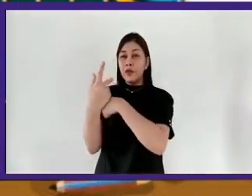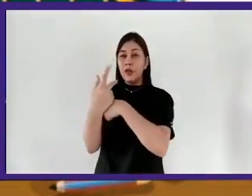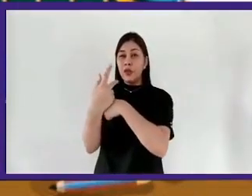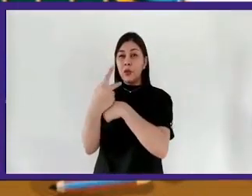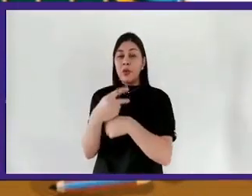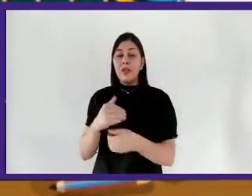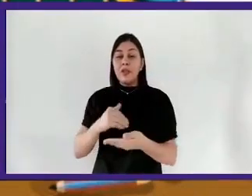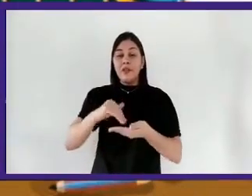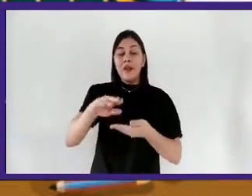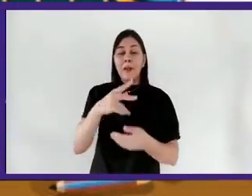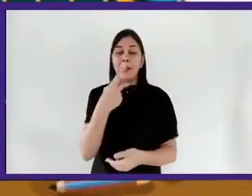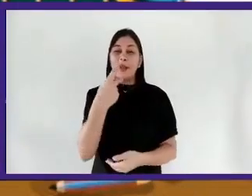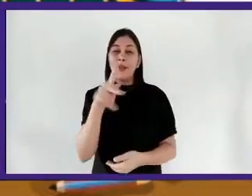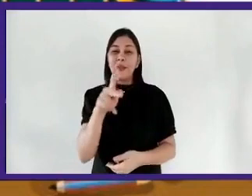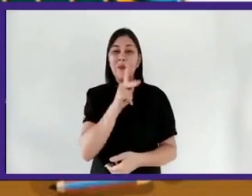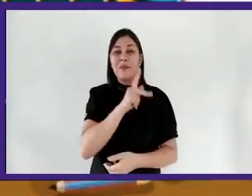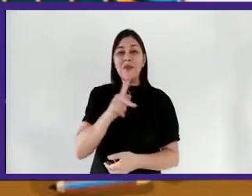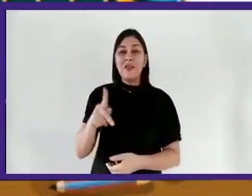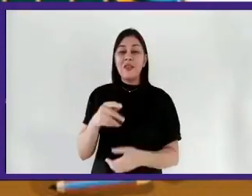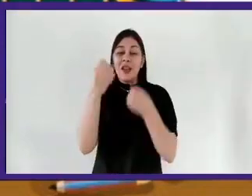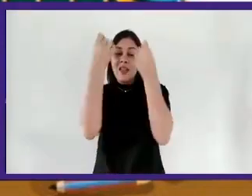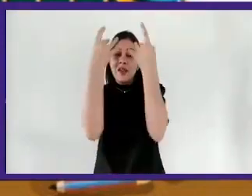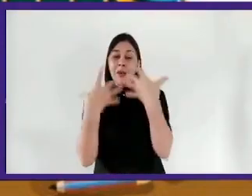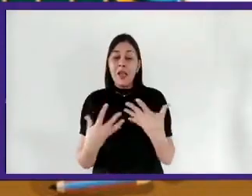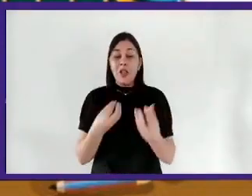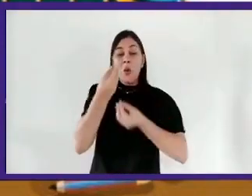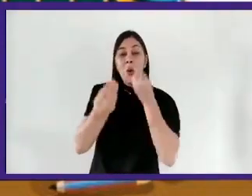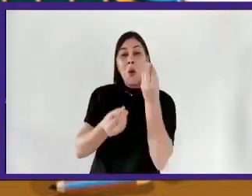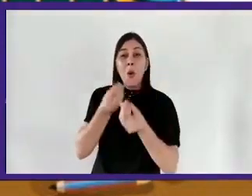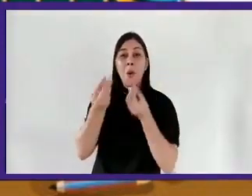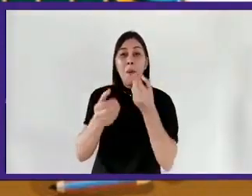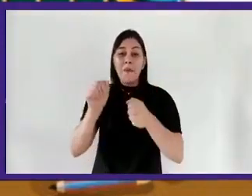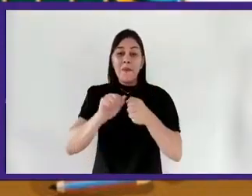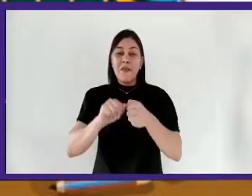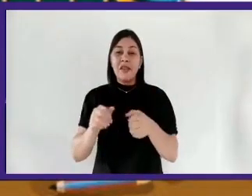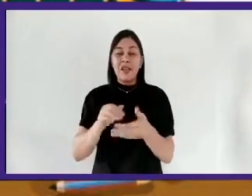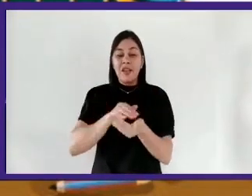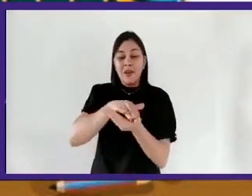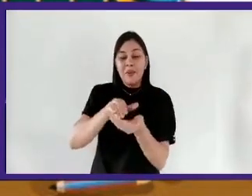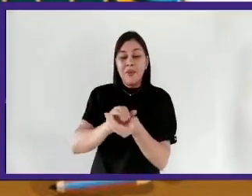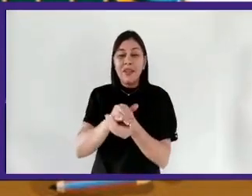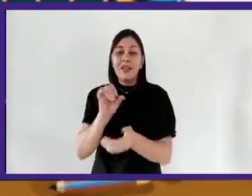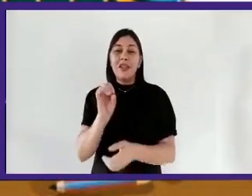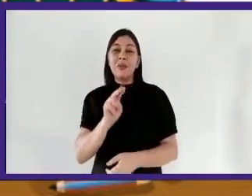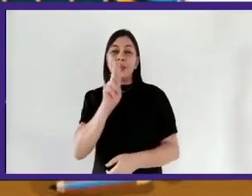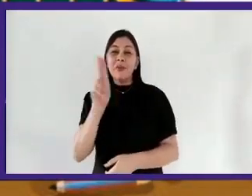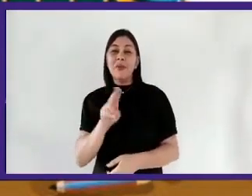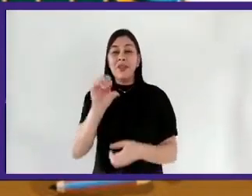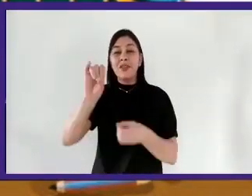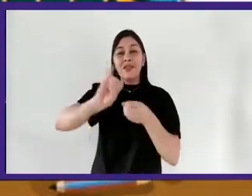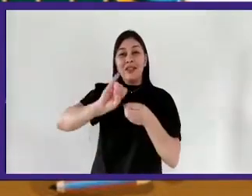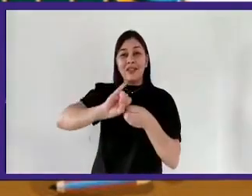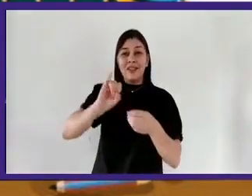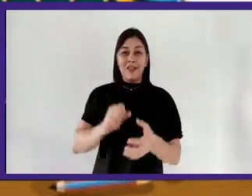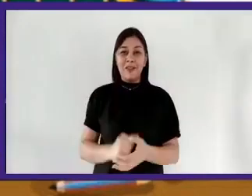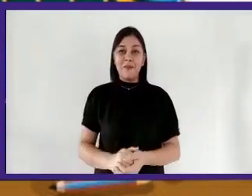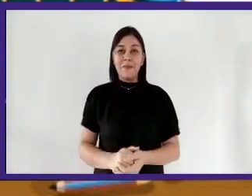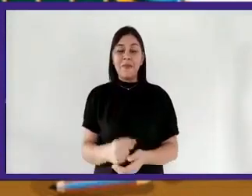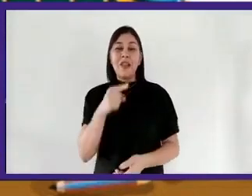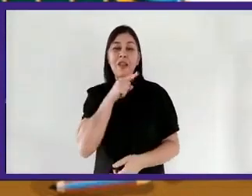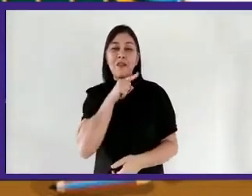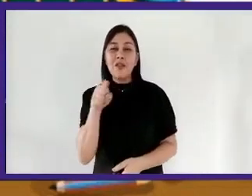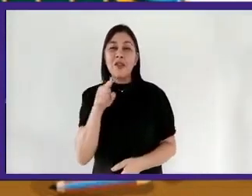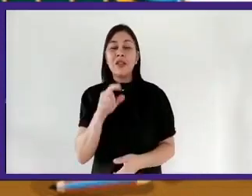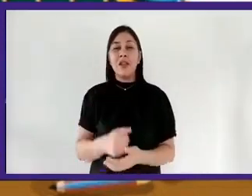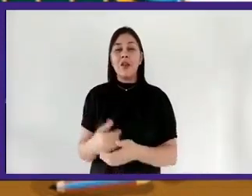vídeo para a sua professora dizendo como fazer o brigadeiro utilizando esses